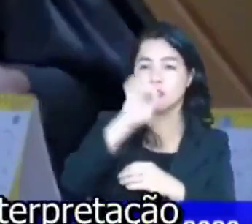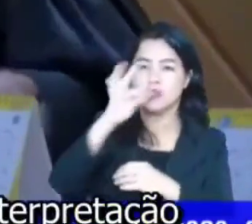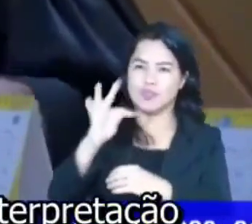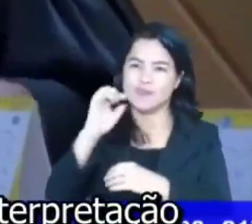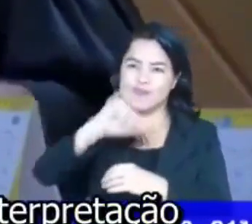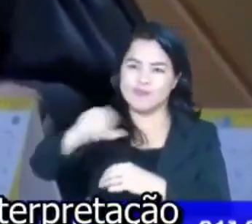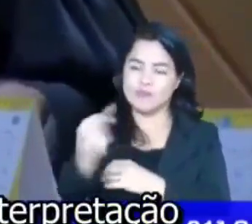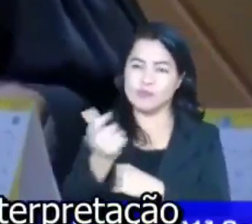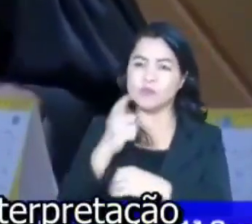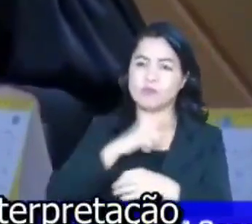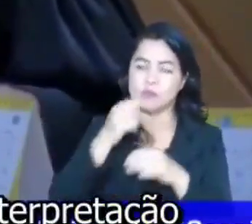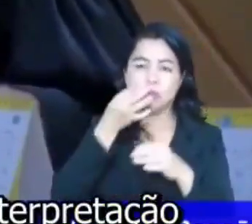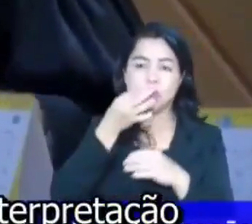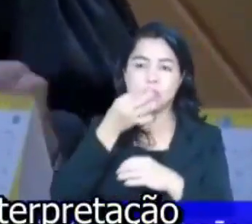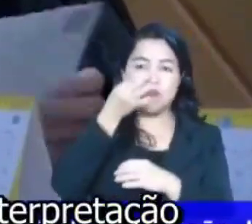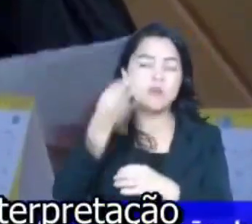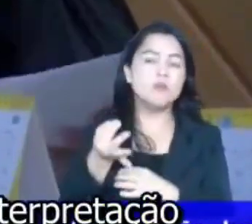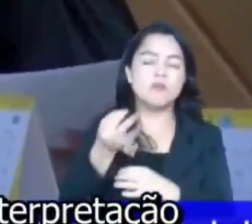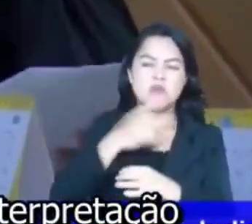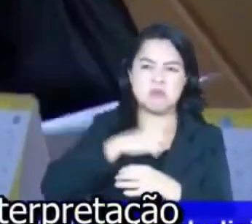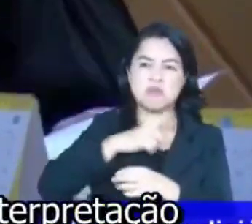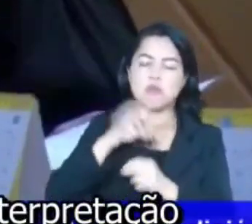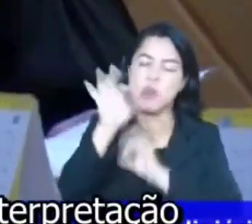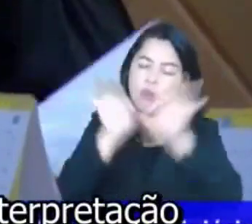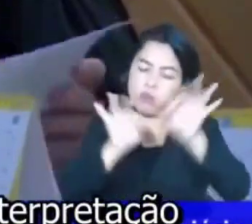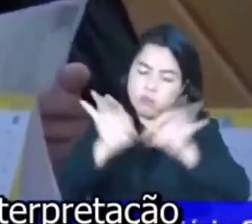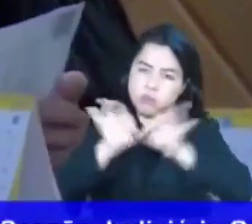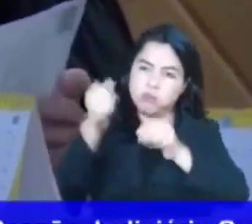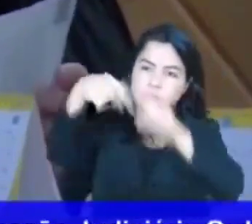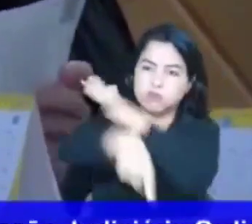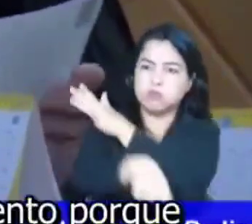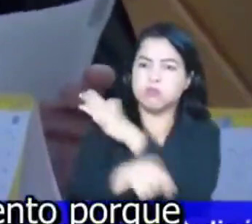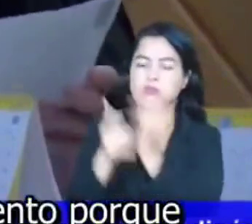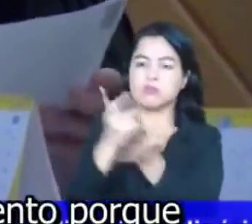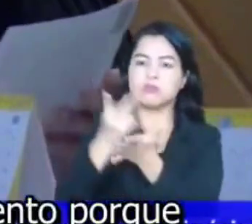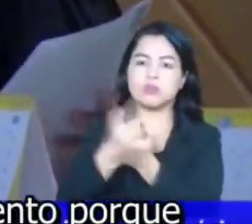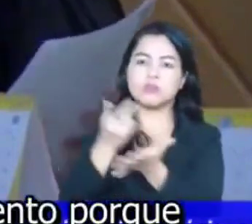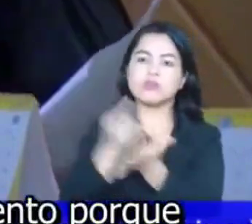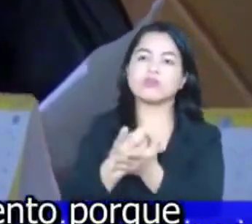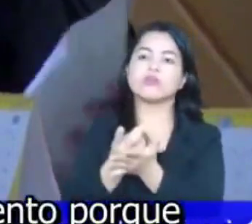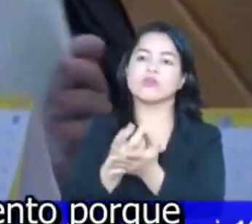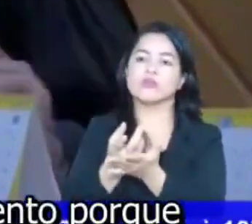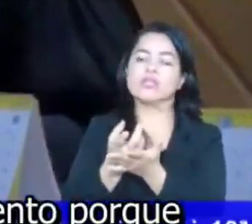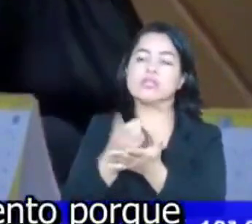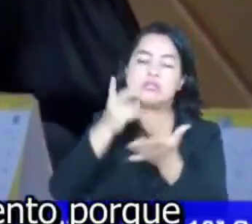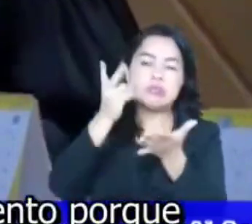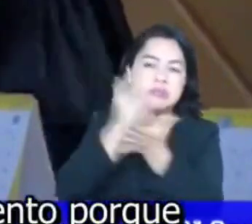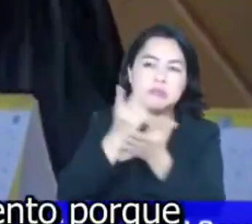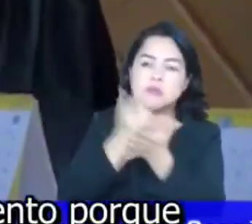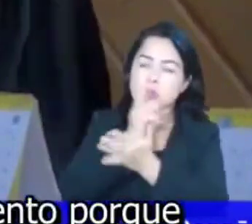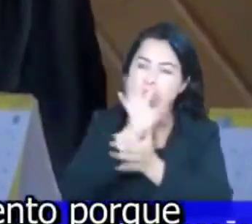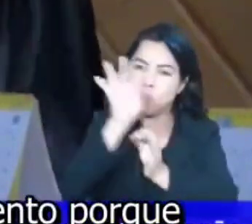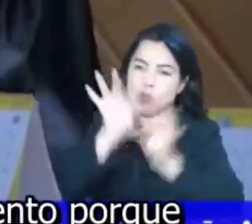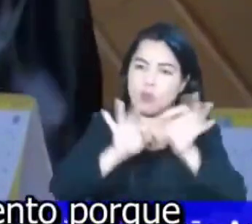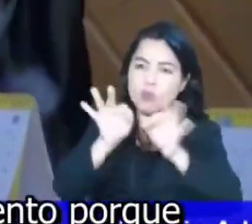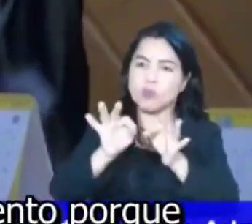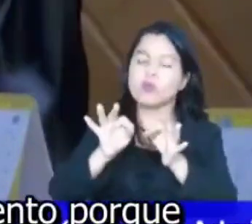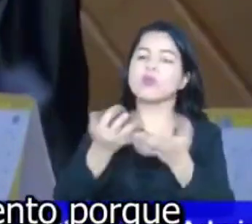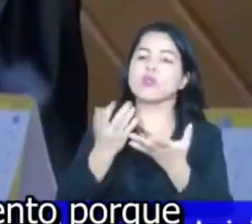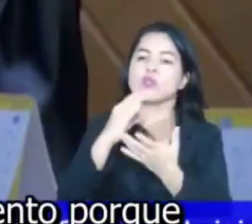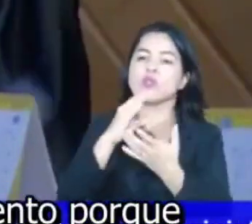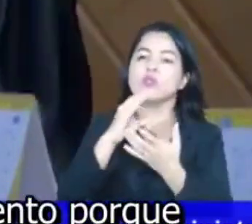com muita ressalva e com muita reserva, sempre na interpretação estritamente restrita dos casos